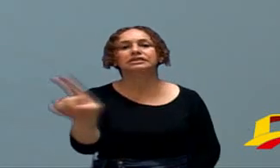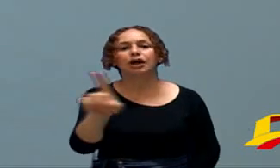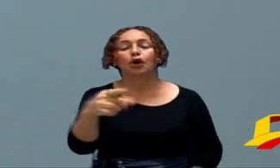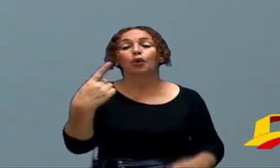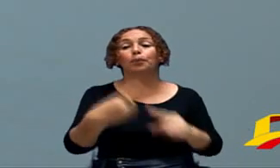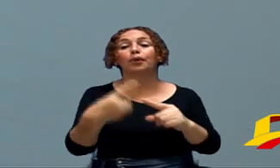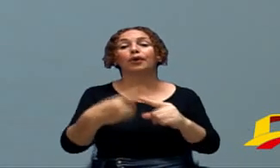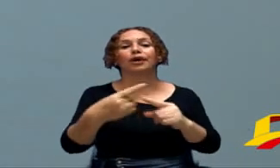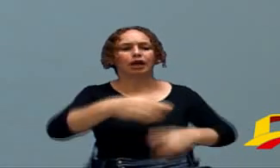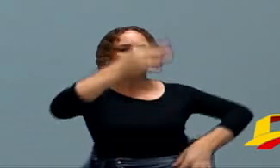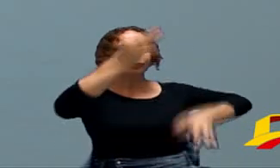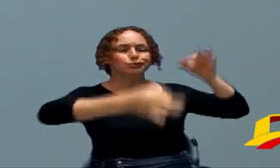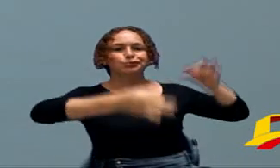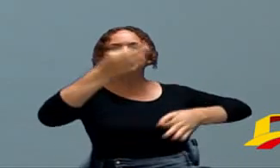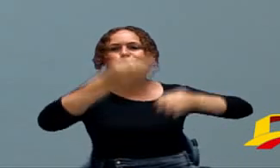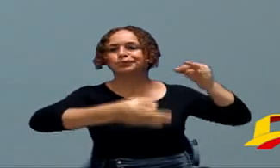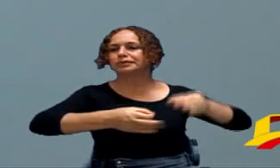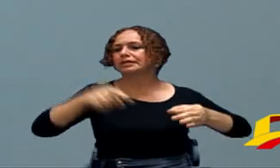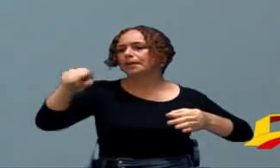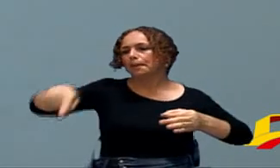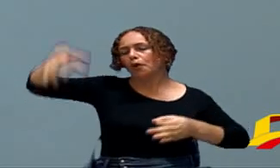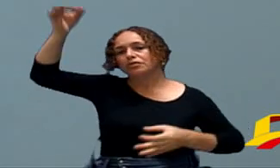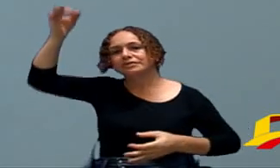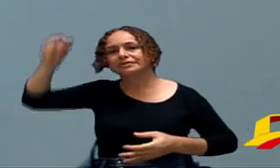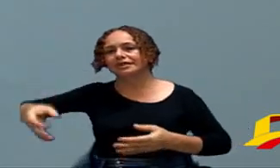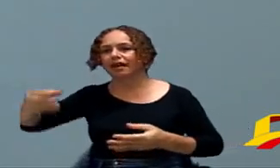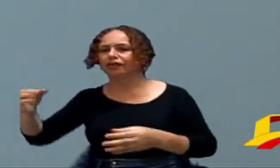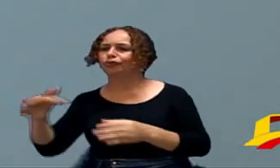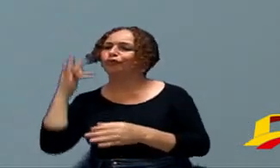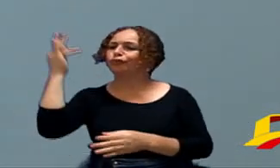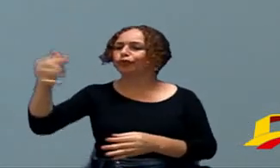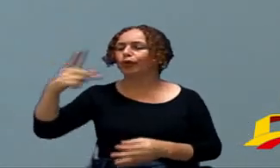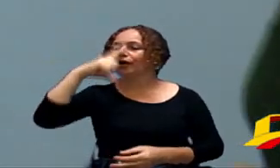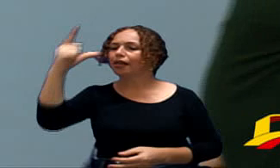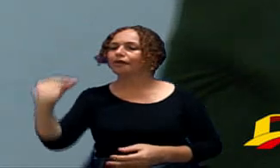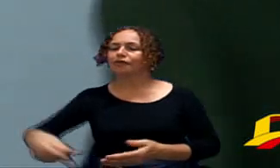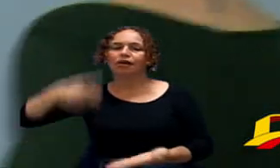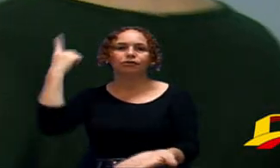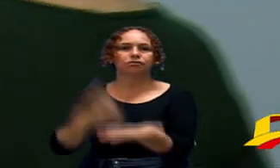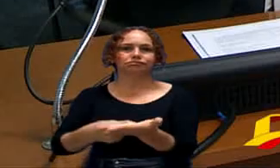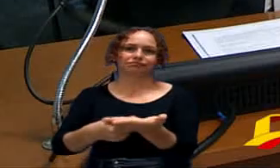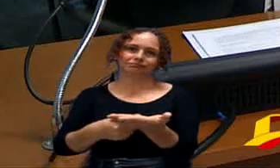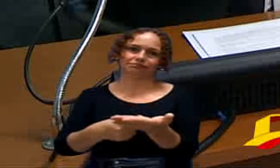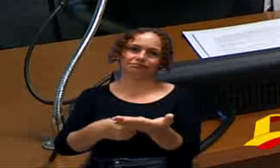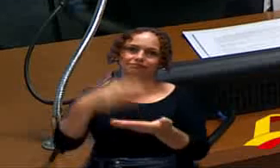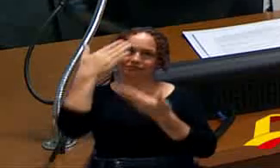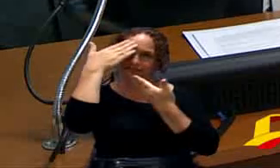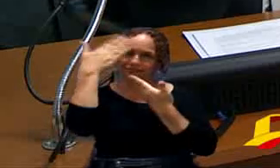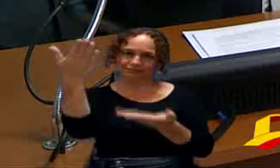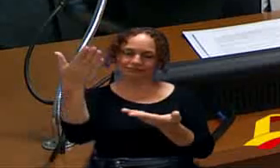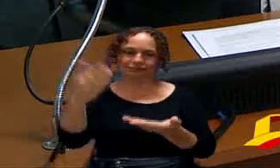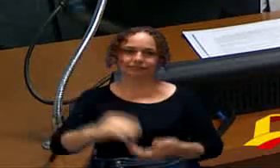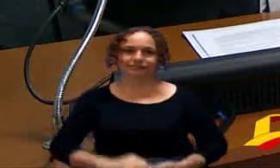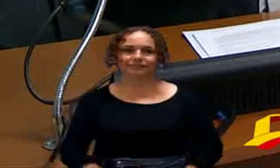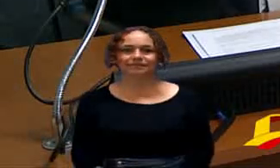é que definirá o destino do elefante. Muito obrigada. Tá certo, obrigado.